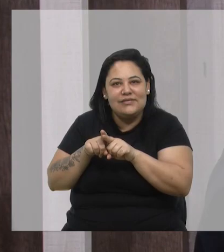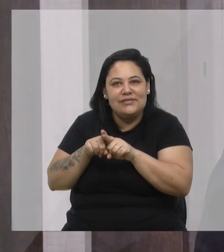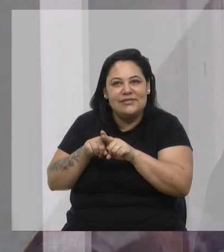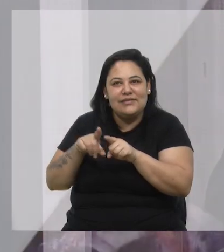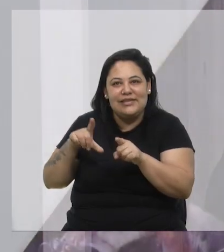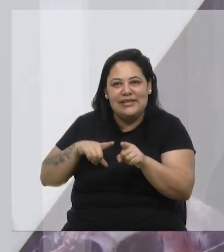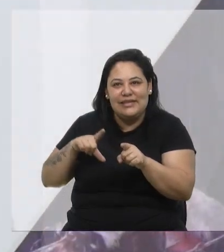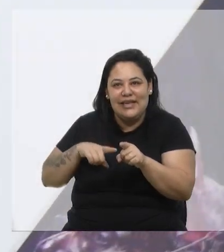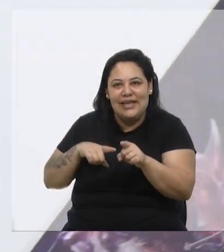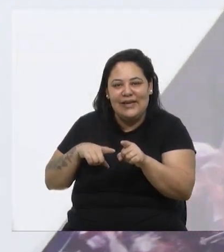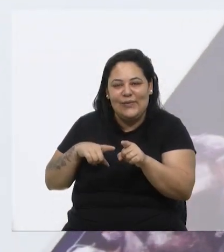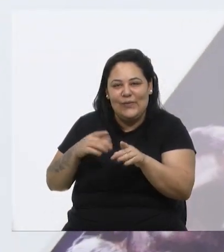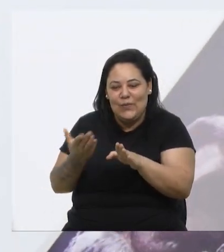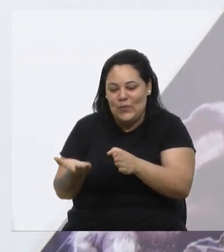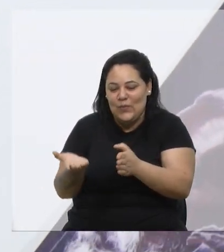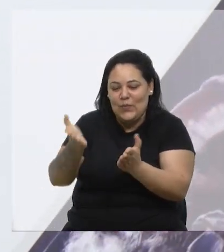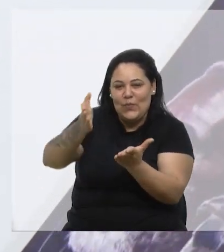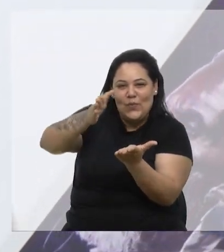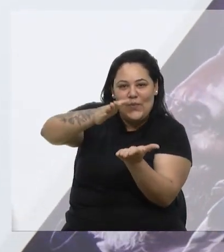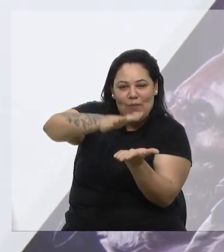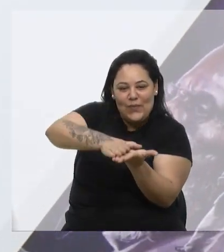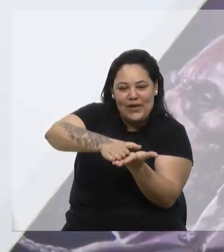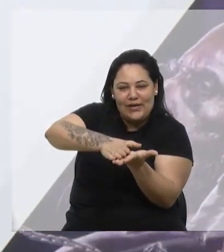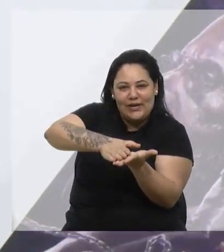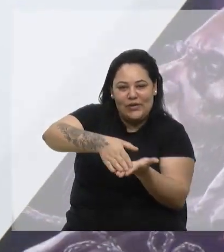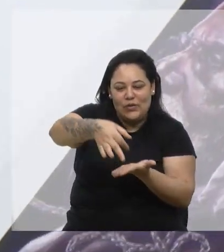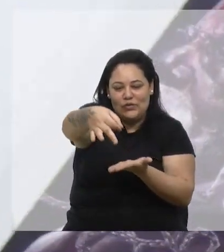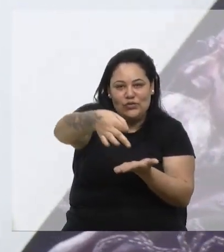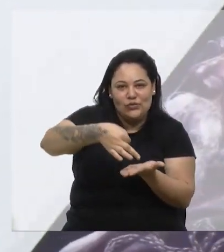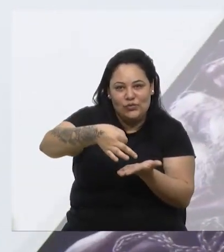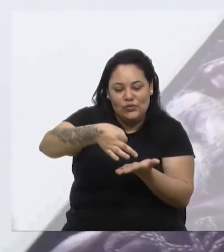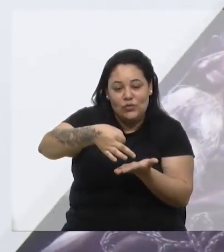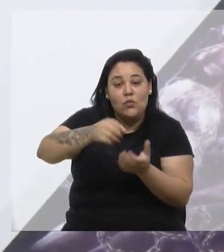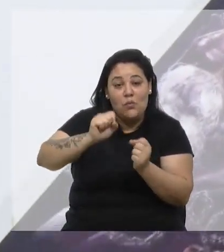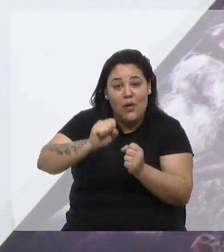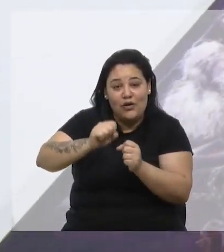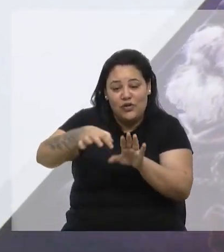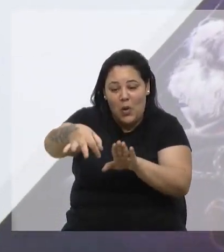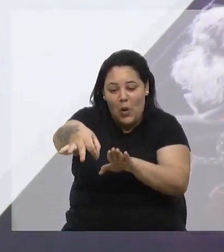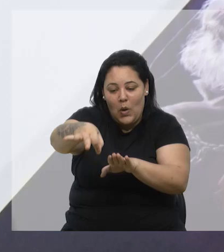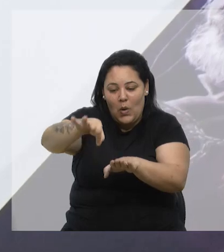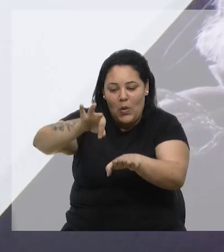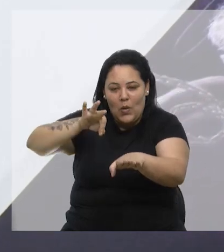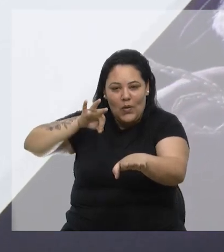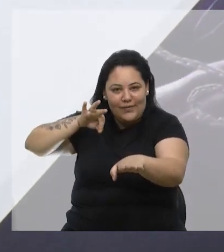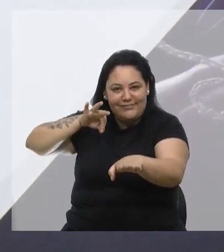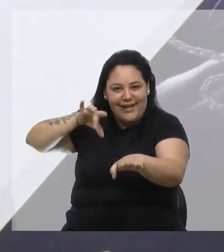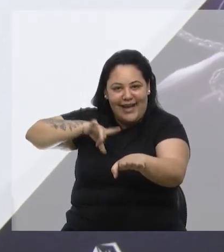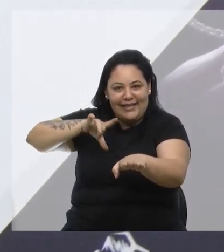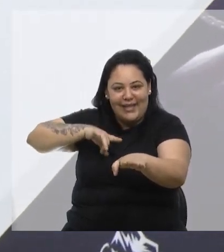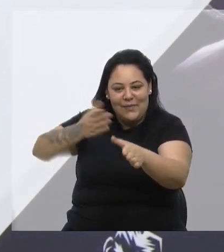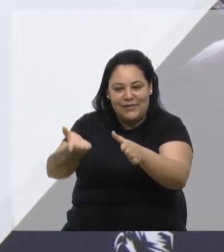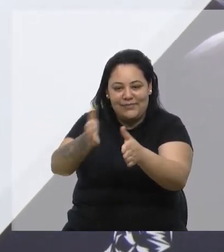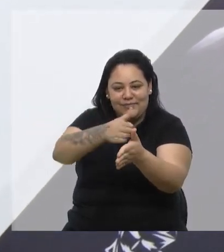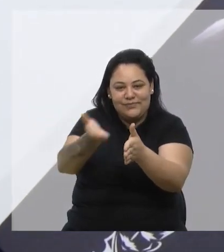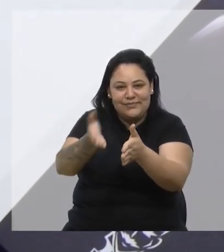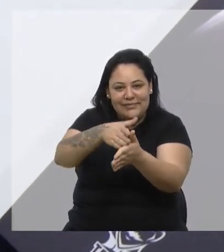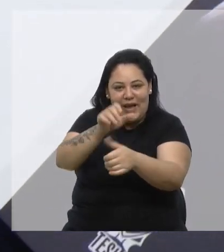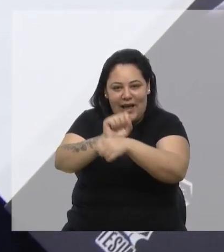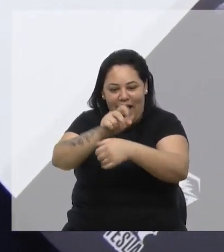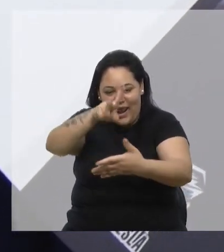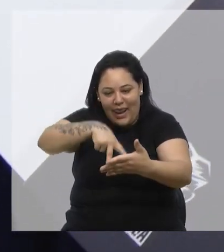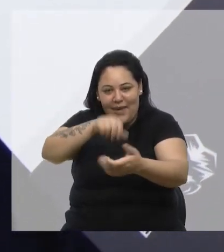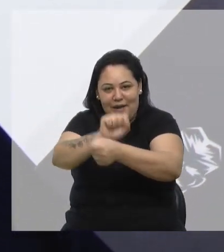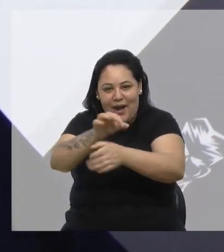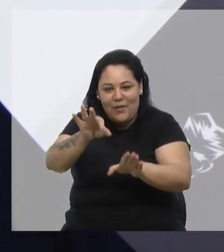com... um marcador embutido. É um marcador embutido aqui, um sobressalente que você pode destacar e aí passa a ter um marca-página. Olha